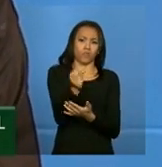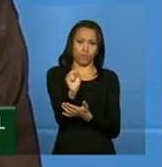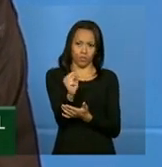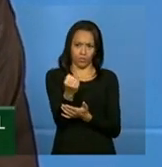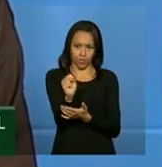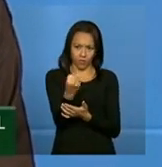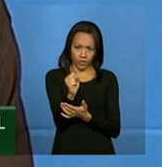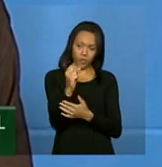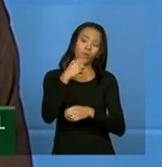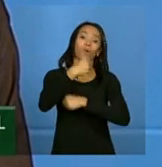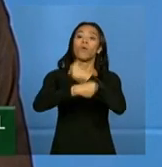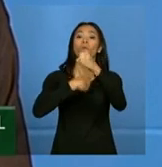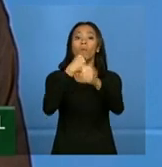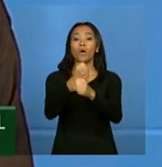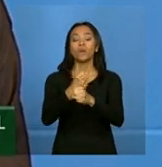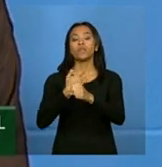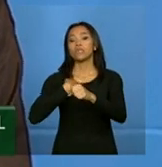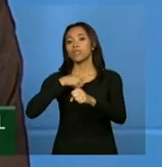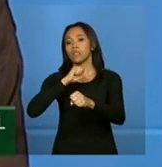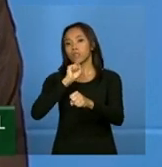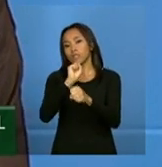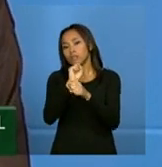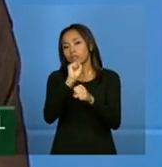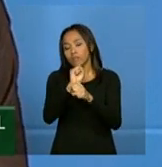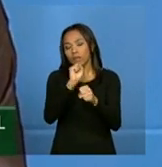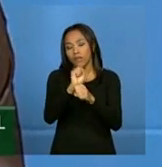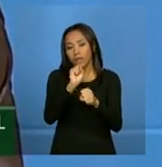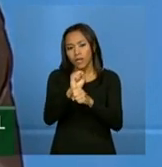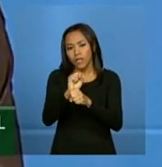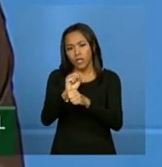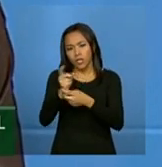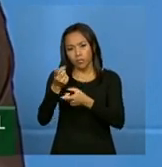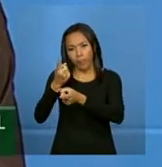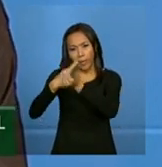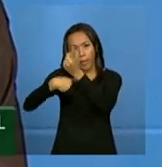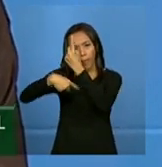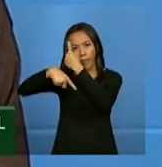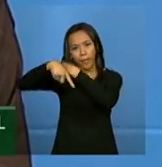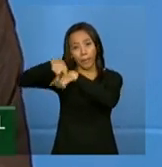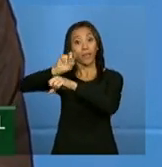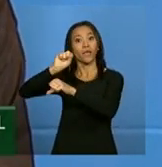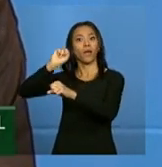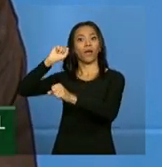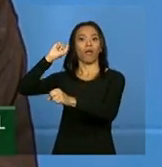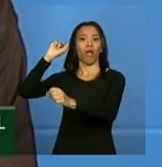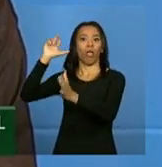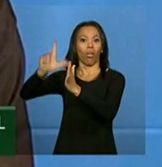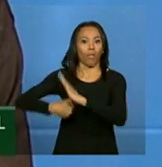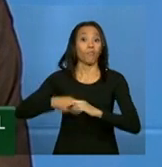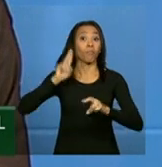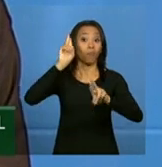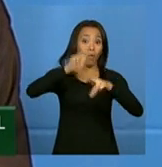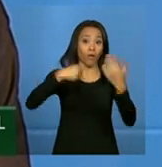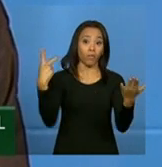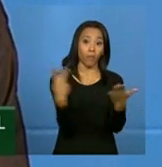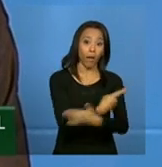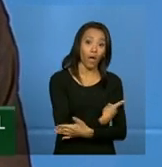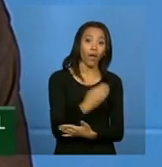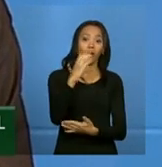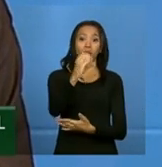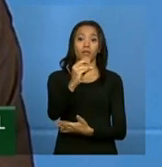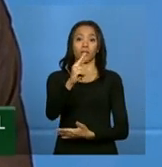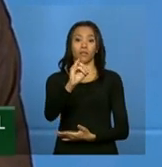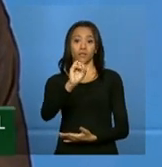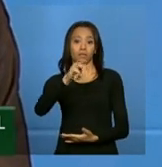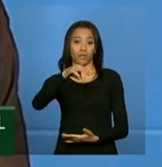2008, o ano em que se esperaria que o progresso estagnaria devido ao impacto da crise global financeira e,